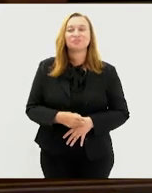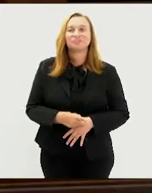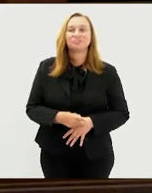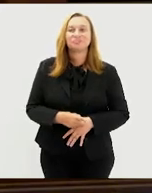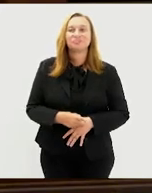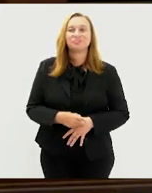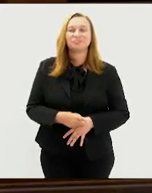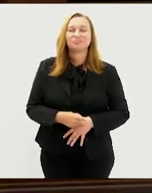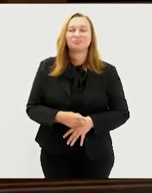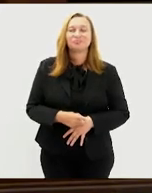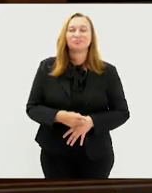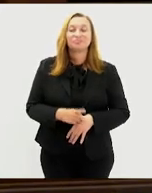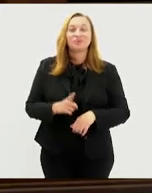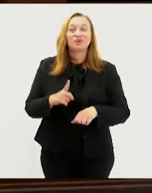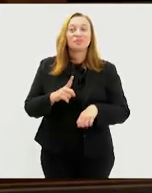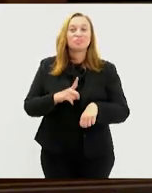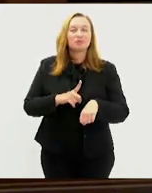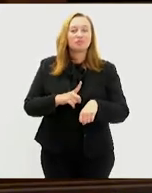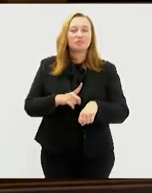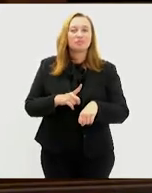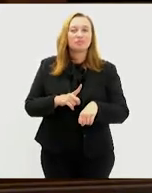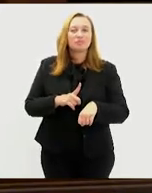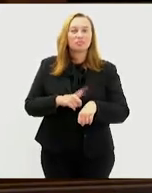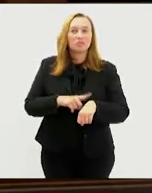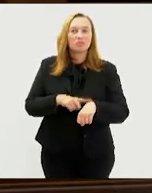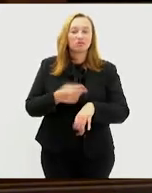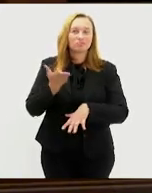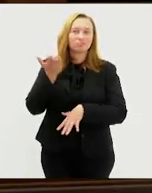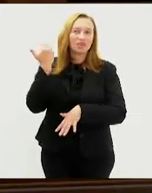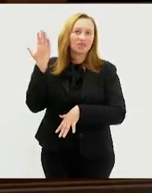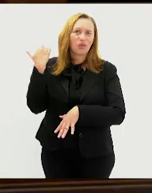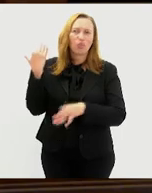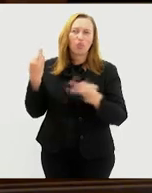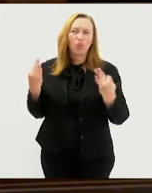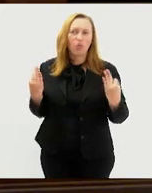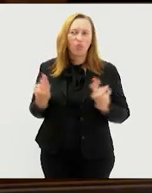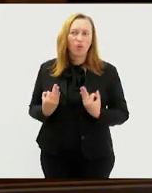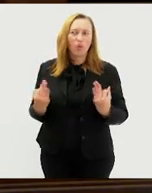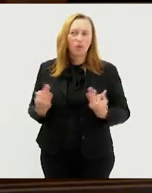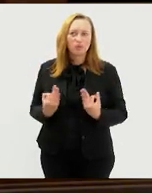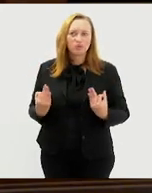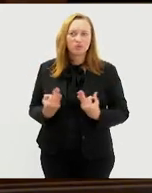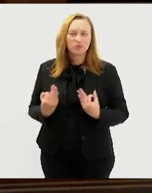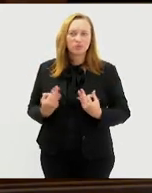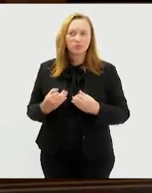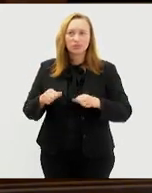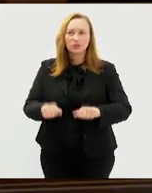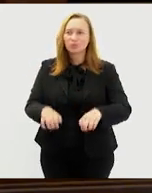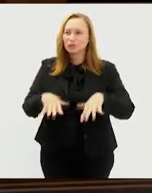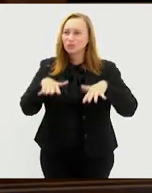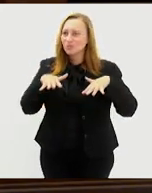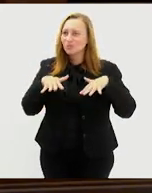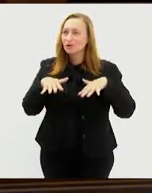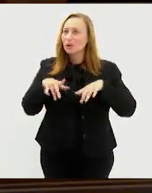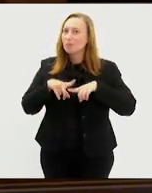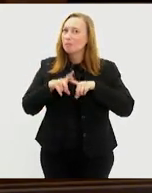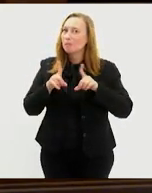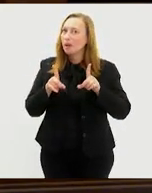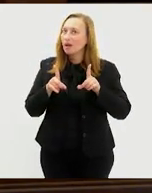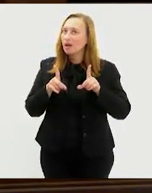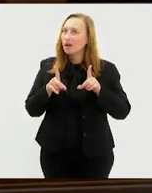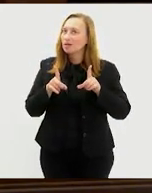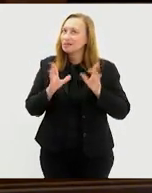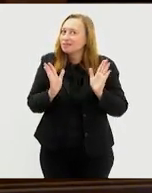tempos passados foi ótimo para fazer sessões plenárias mas que nos tempos